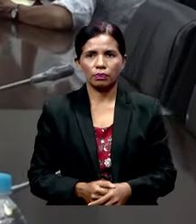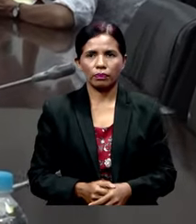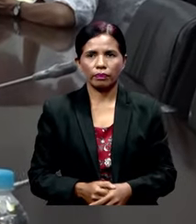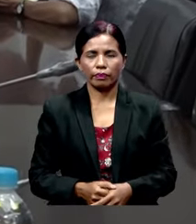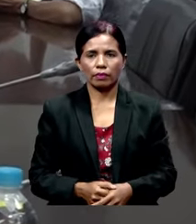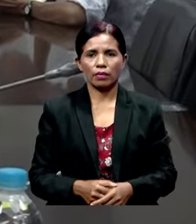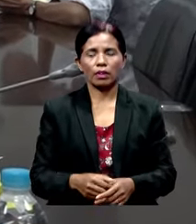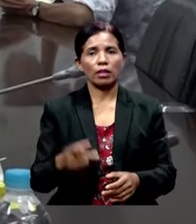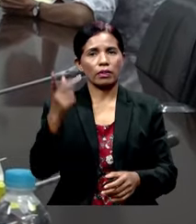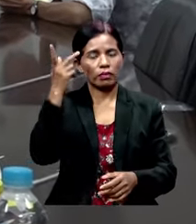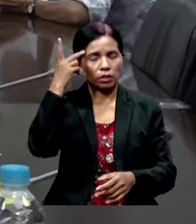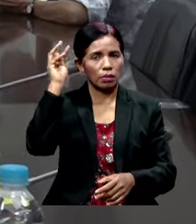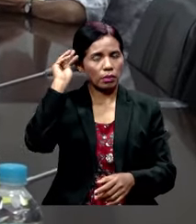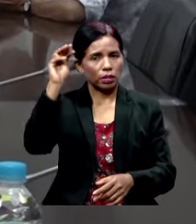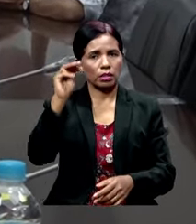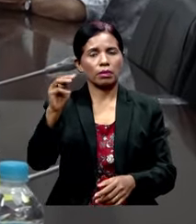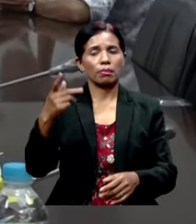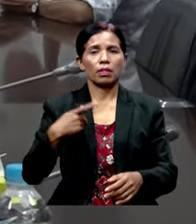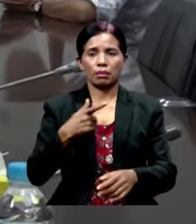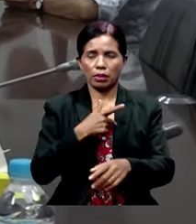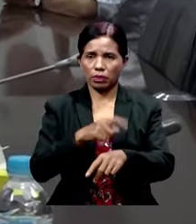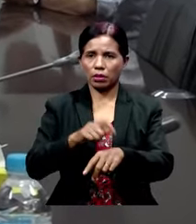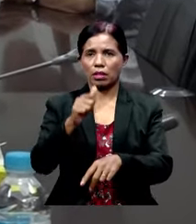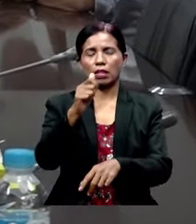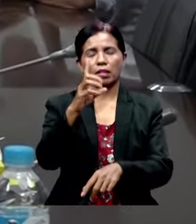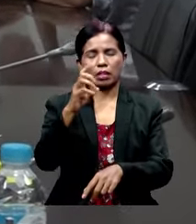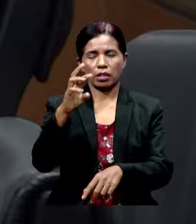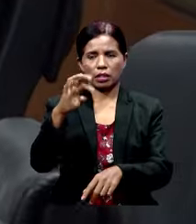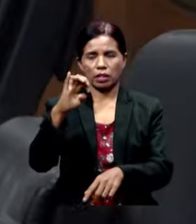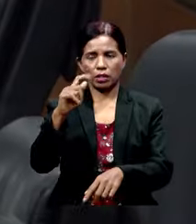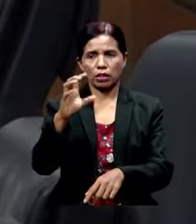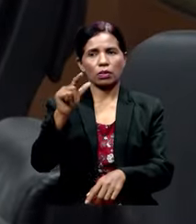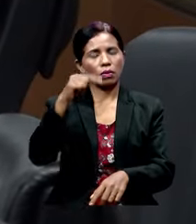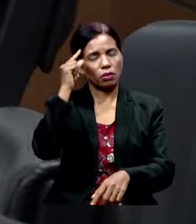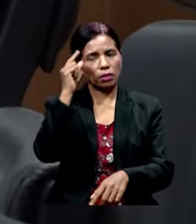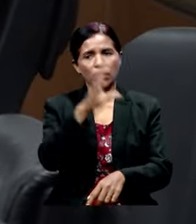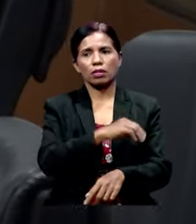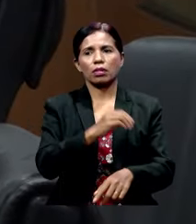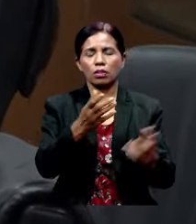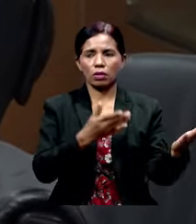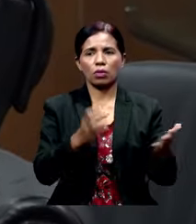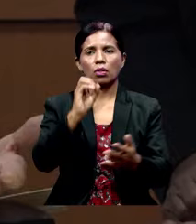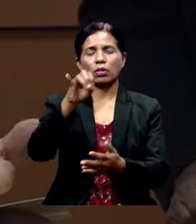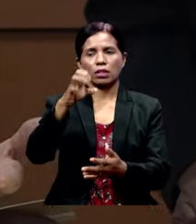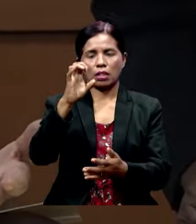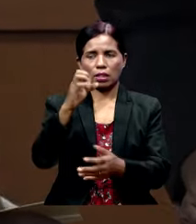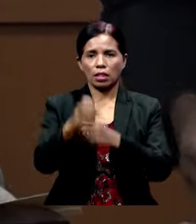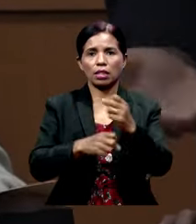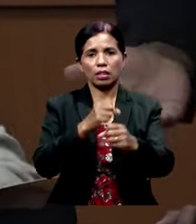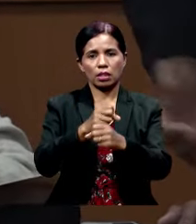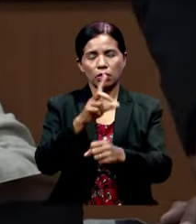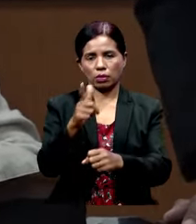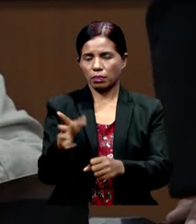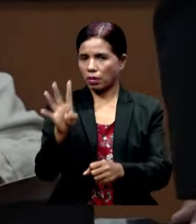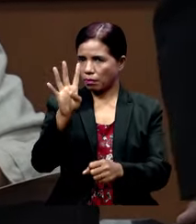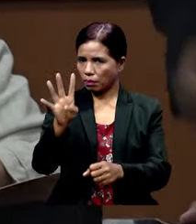Vice-ministro Assunto Parlamentar Adéri Togo, Quintané e o Parlamento Nacional Atetem, Governo da CIA se submete ao Orçamento Geral do Estado, tem a reunião do Senado